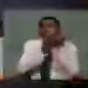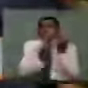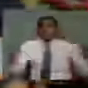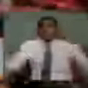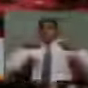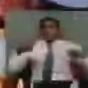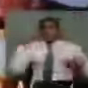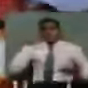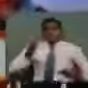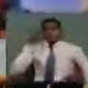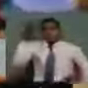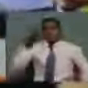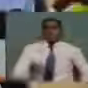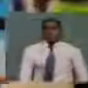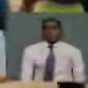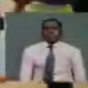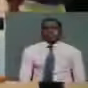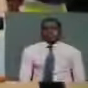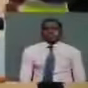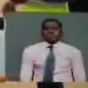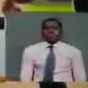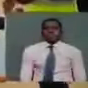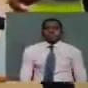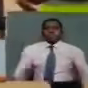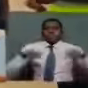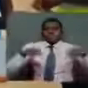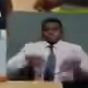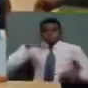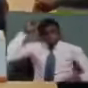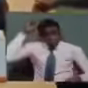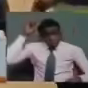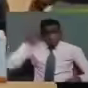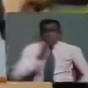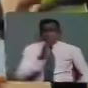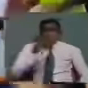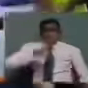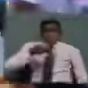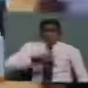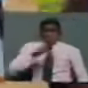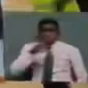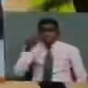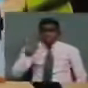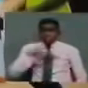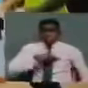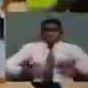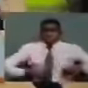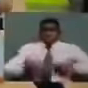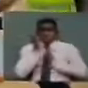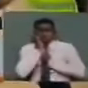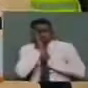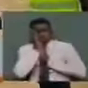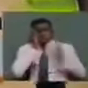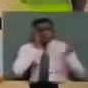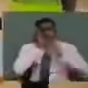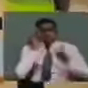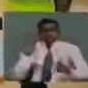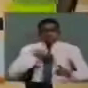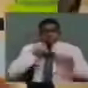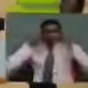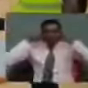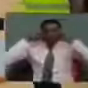do futuro. A JPLA, a nível do Luanda, onde a bola não está a dormir. Portanto, as orientações que foram dadas pelo Secretário